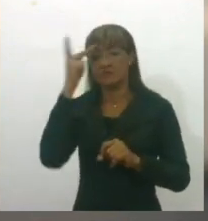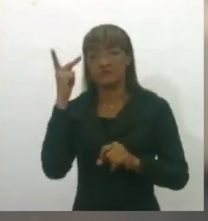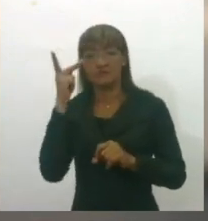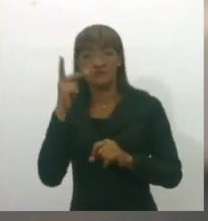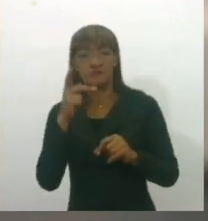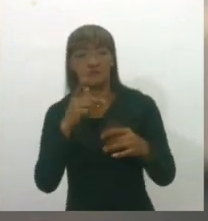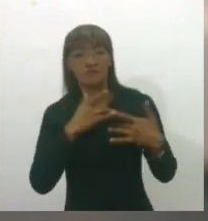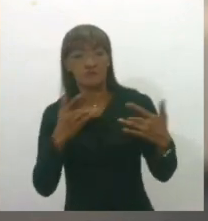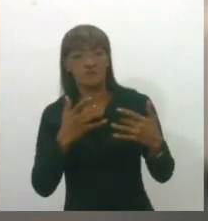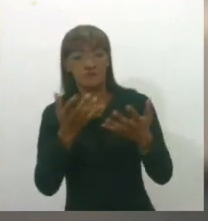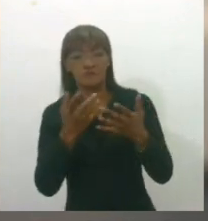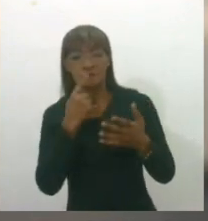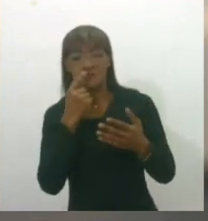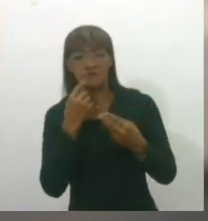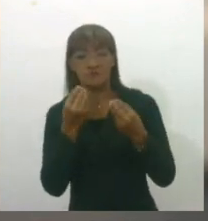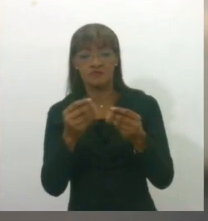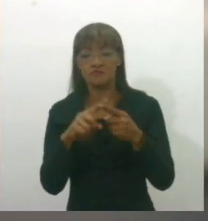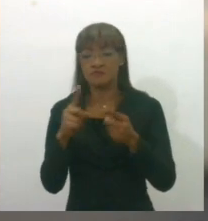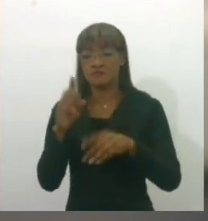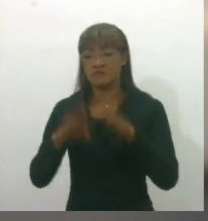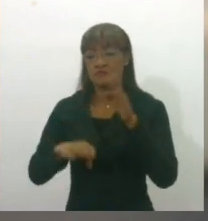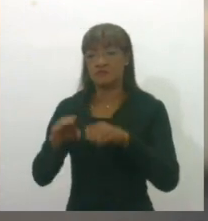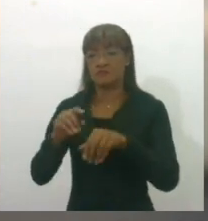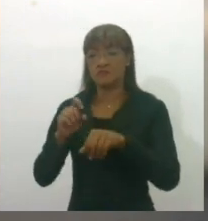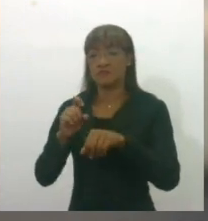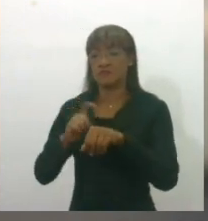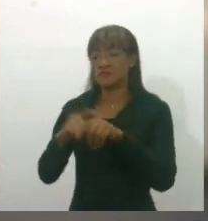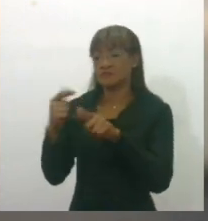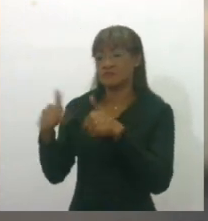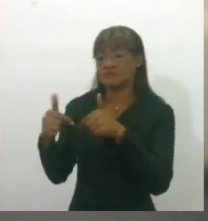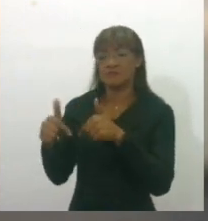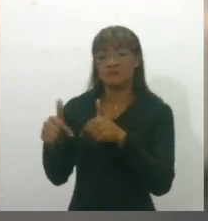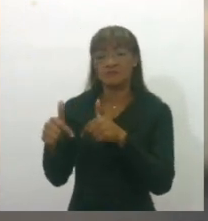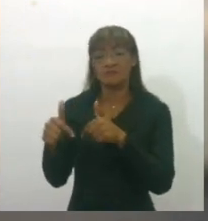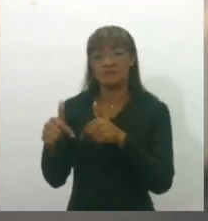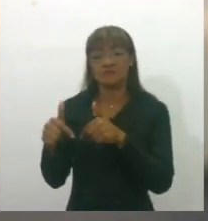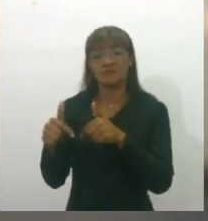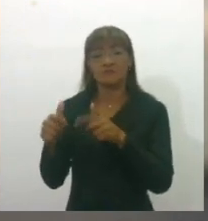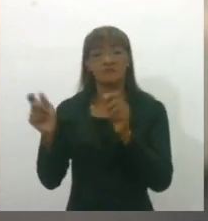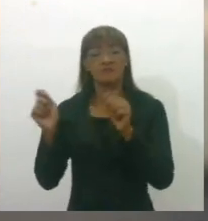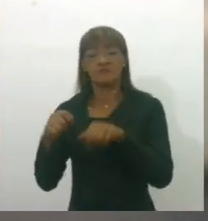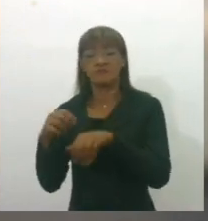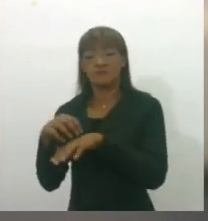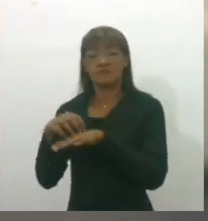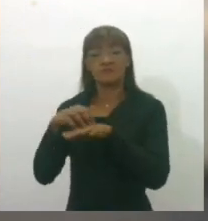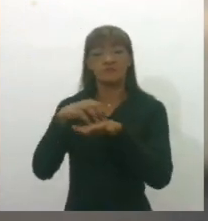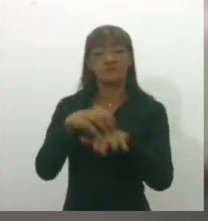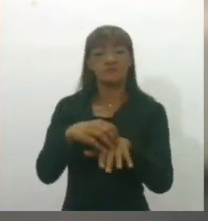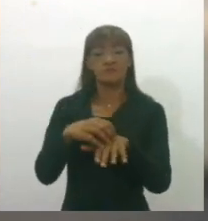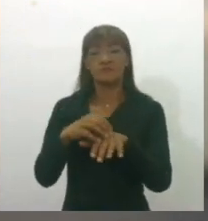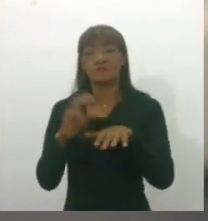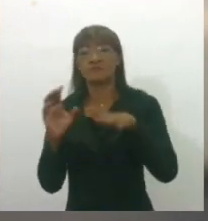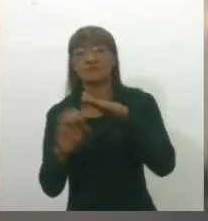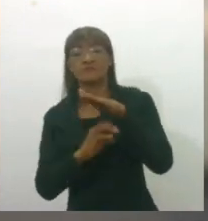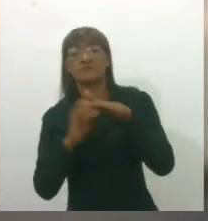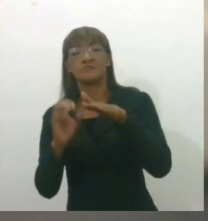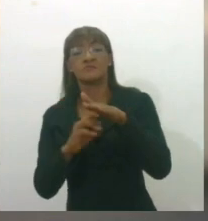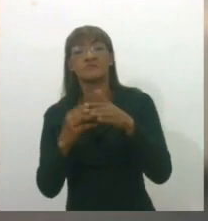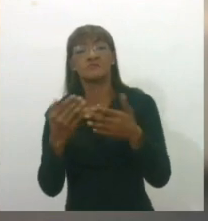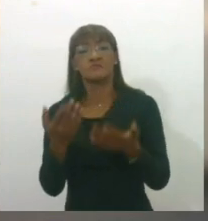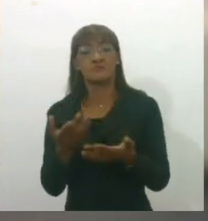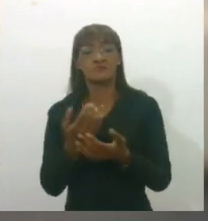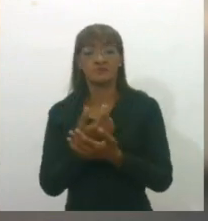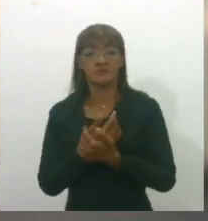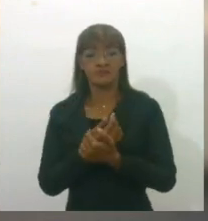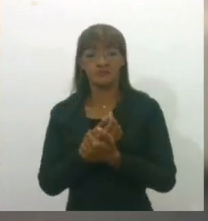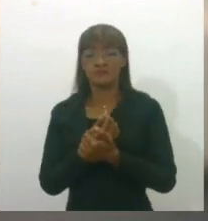porque ele está trabalhando, então por que não levar em algumas empresas, por que não na universidade, ou seja,